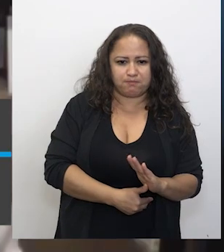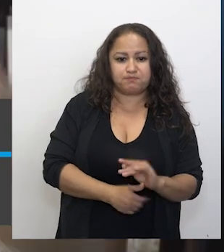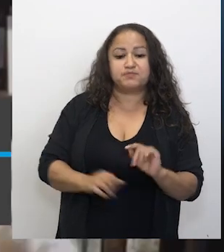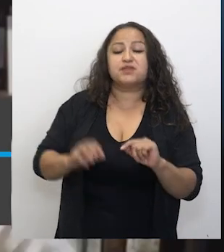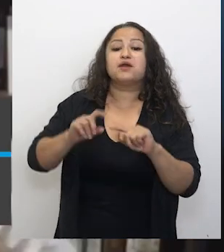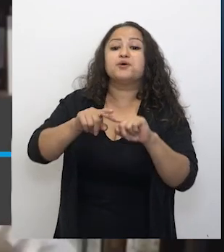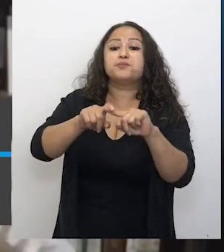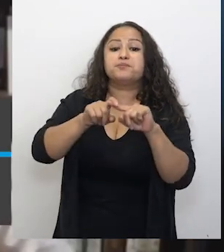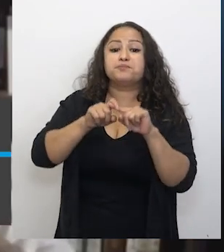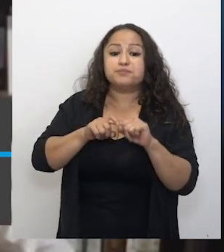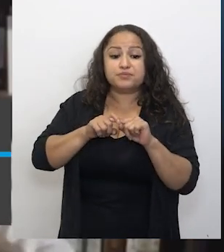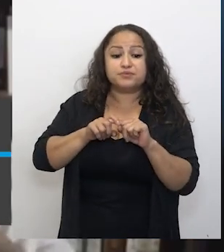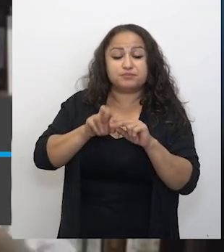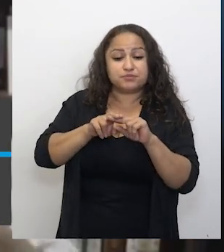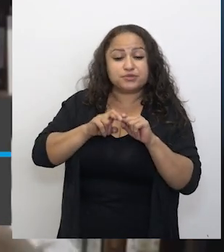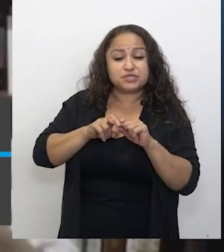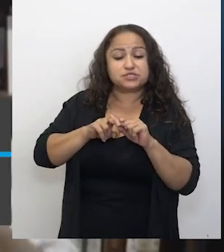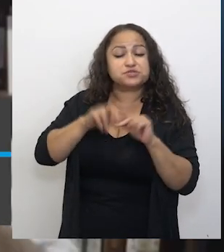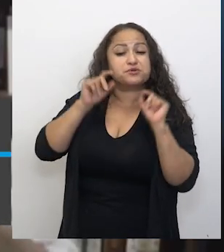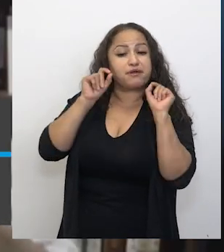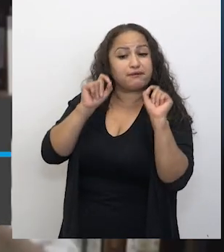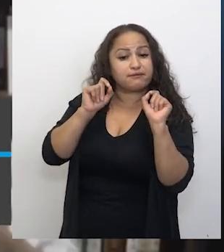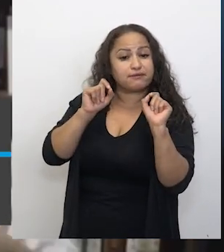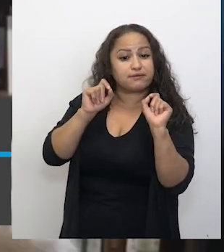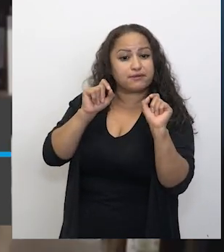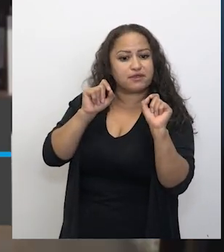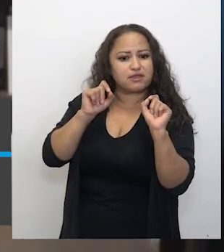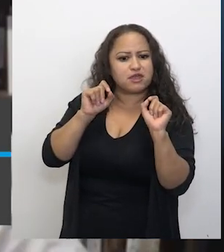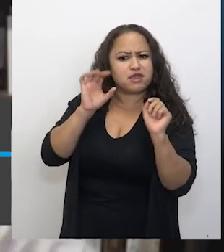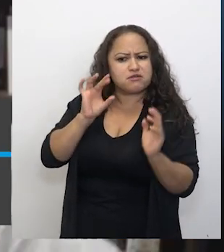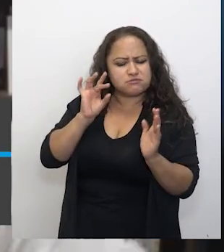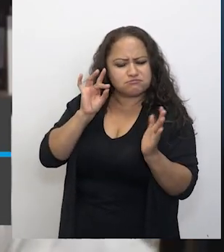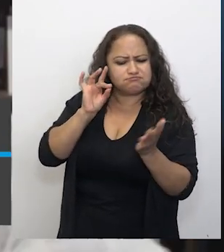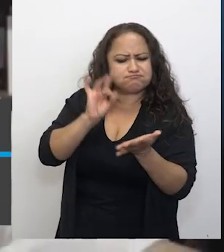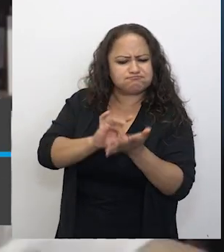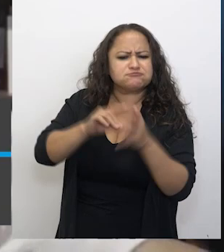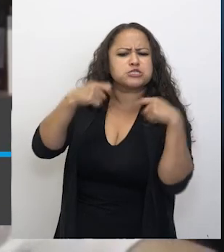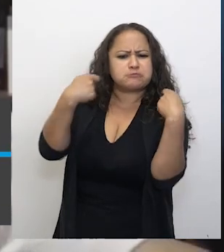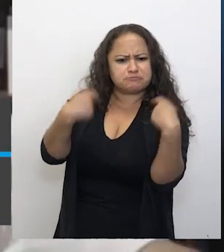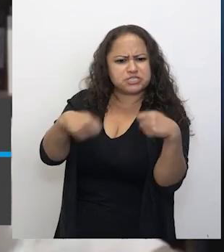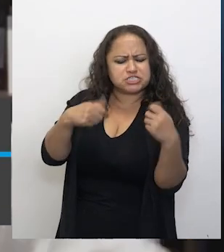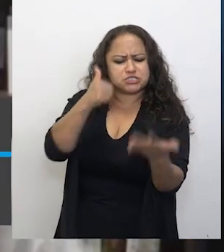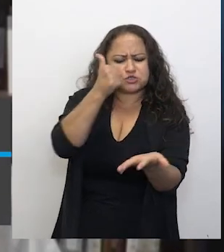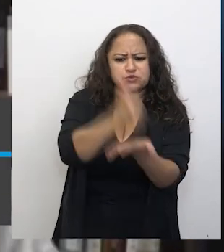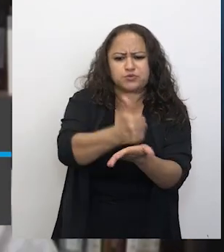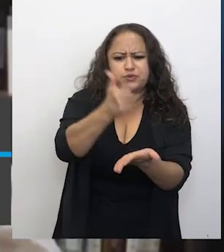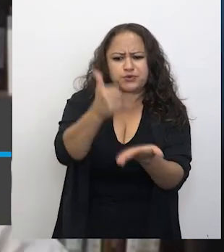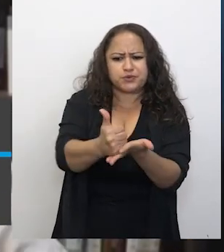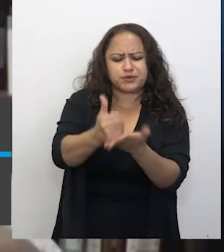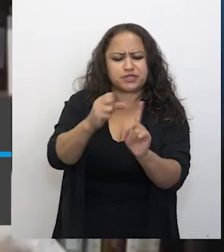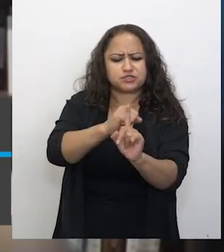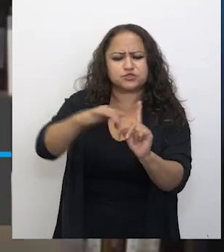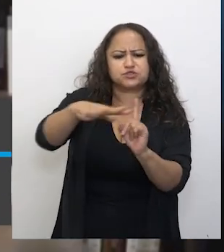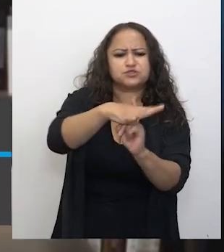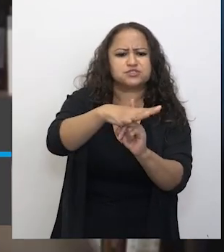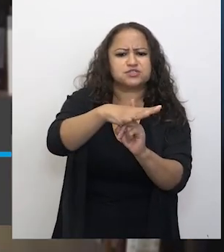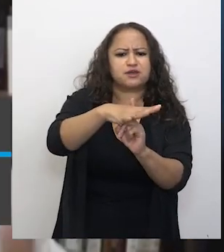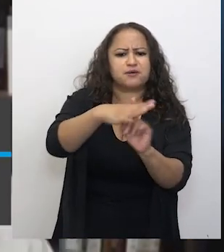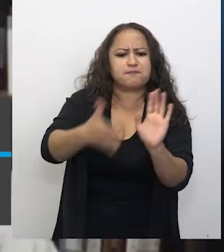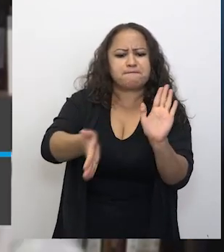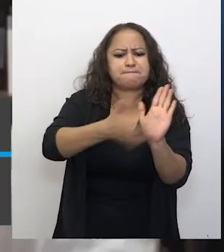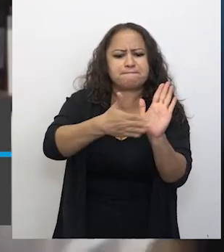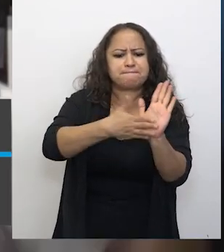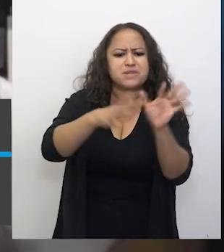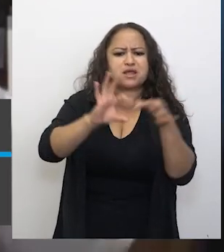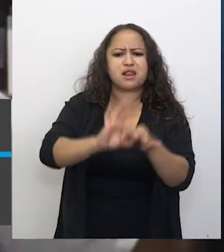esse ponto, né, que vai fazer com que seja necessário um contrato social para garantir as